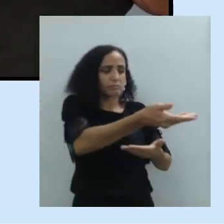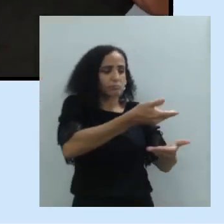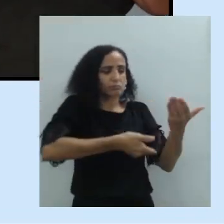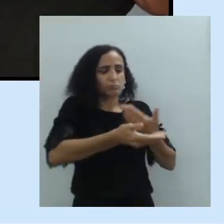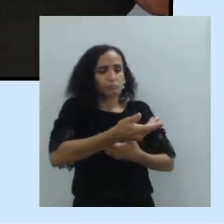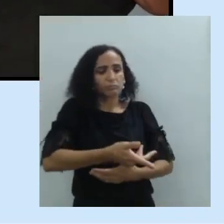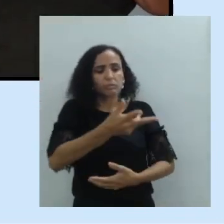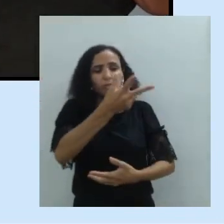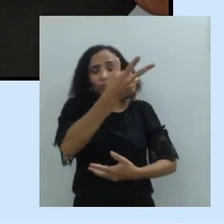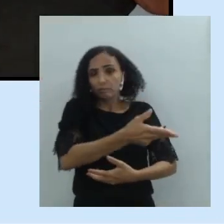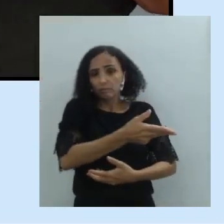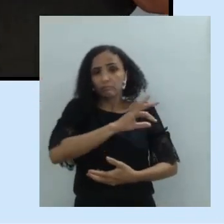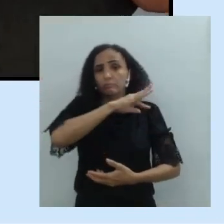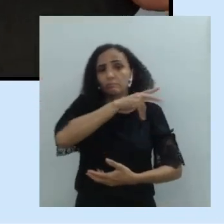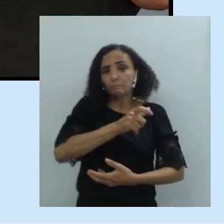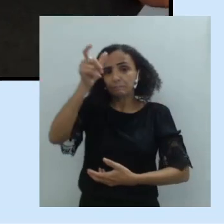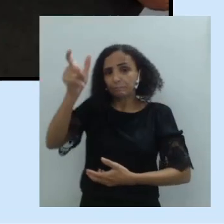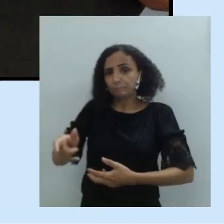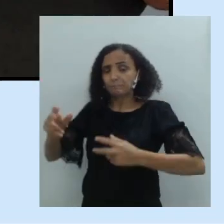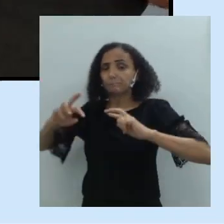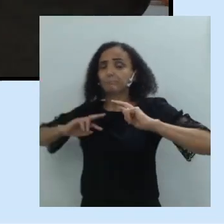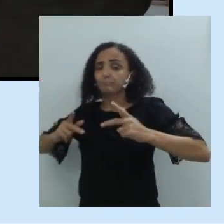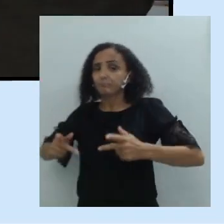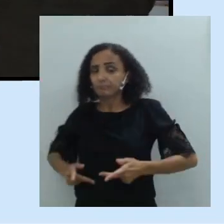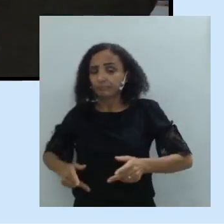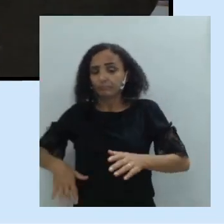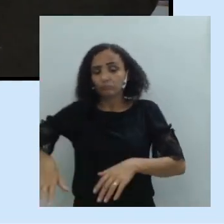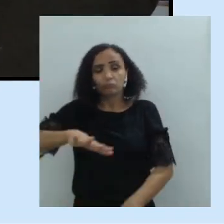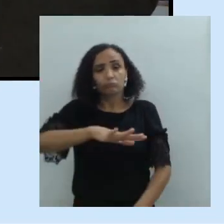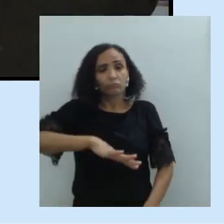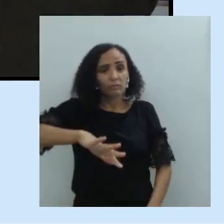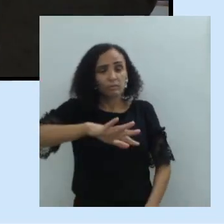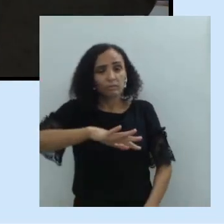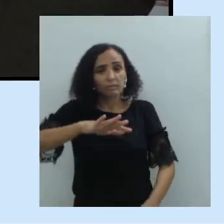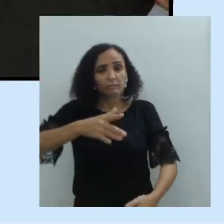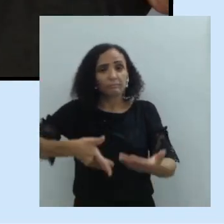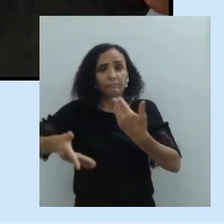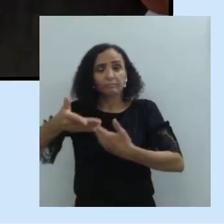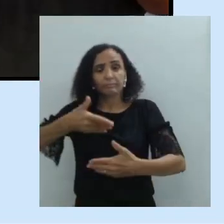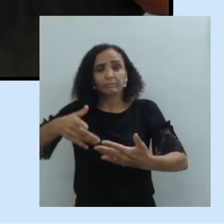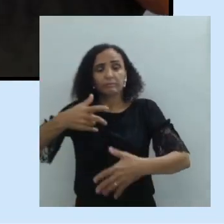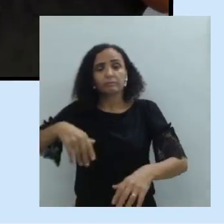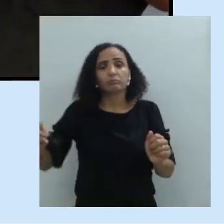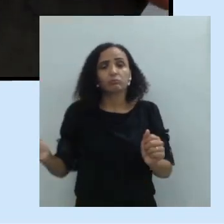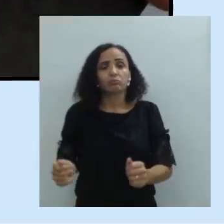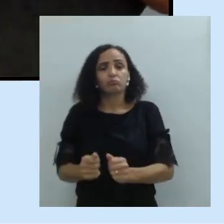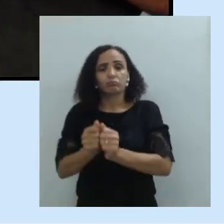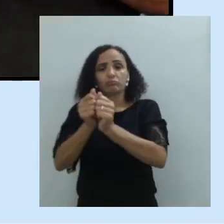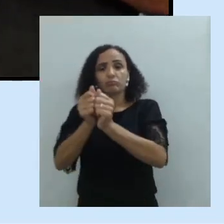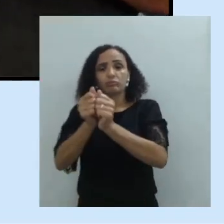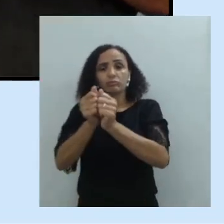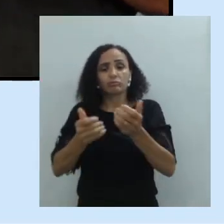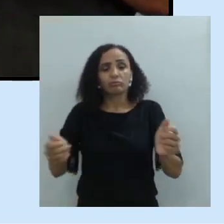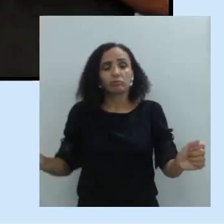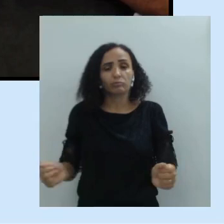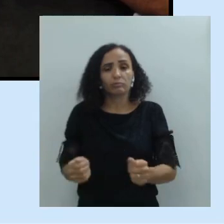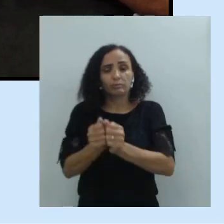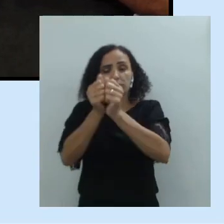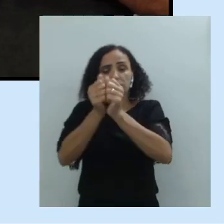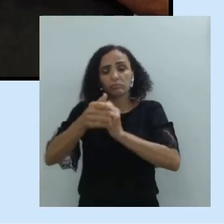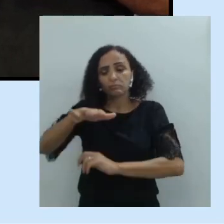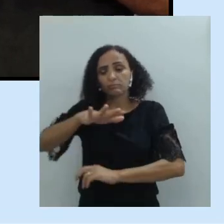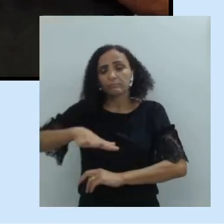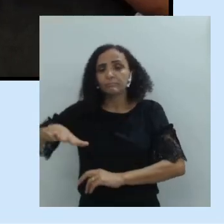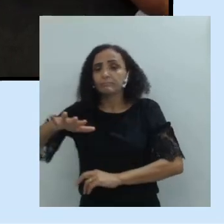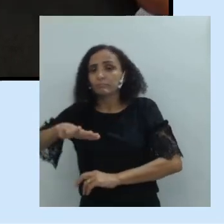seres, né? E que habitam uma região especificada, uma região que eles estão lá para se socializarem em uma determinada